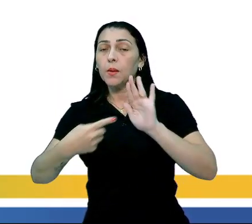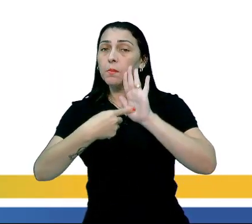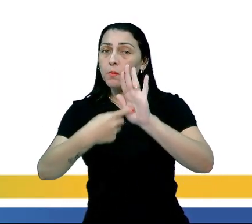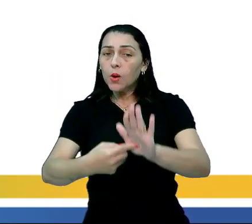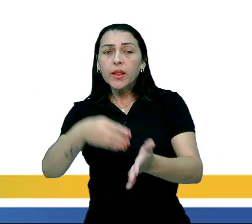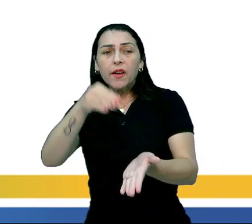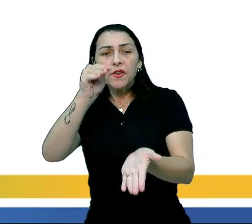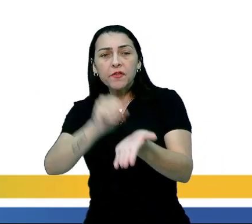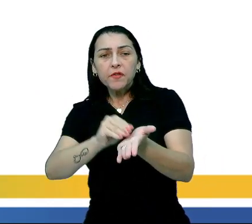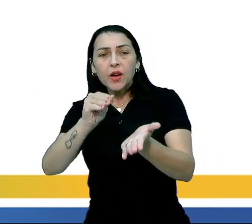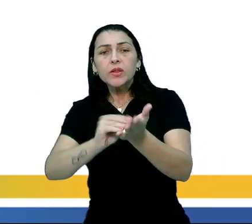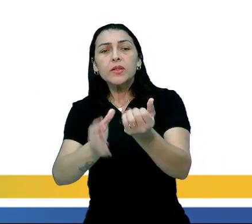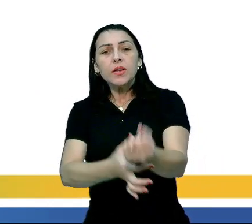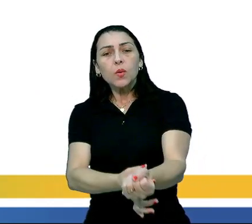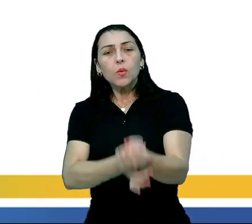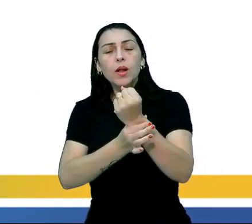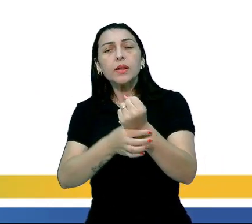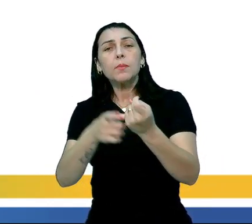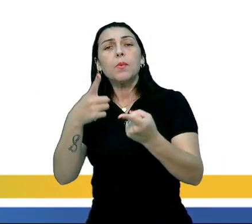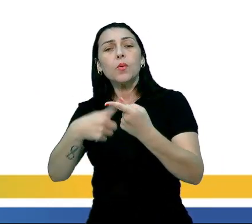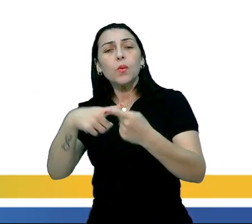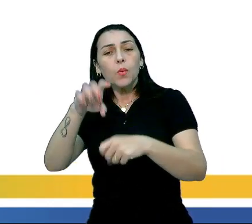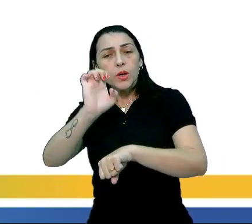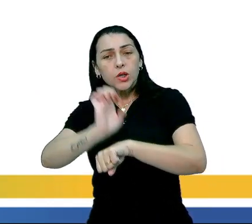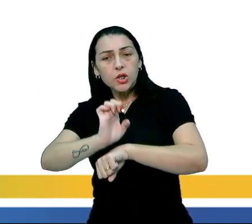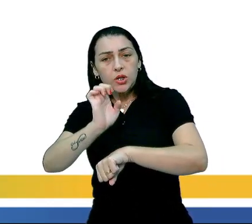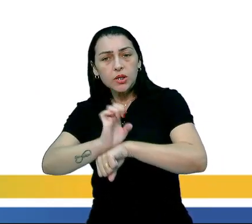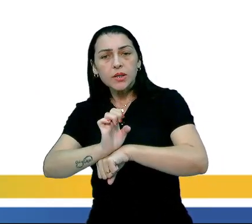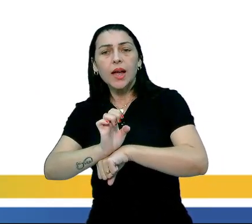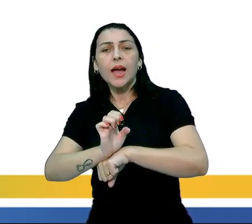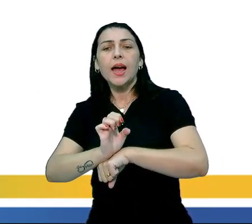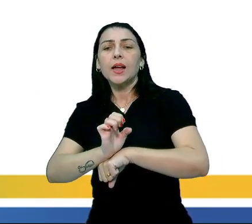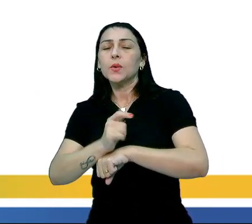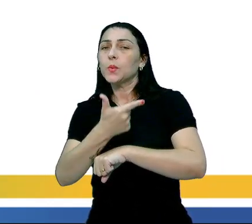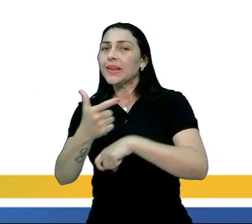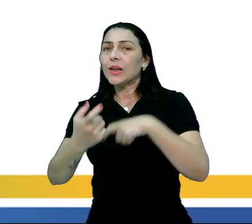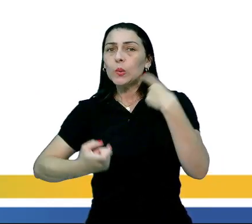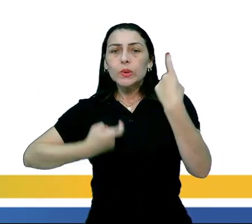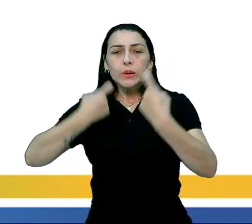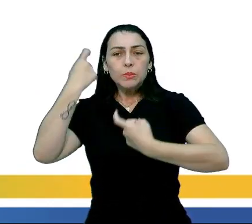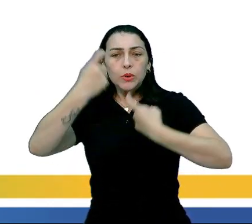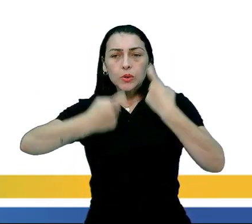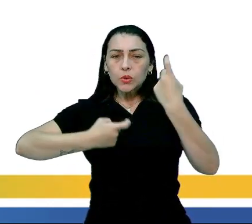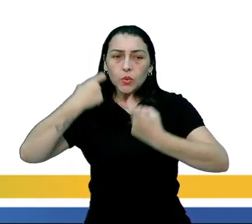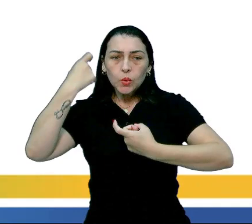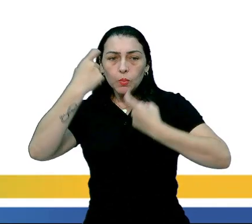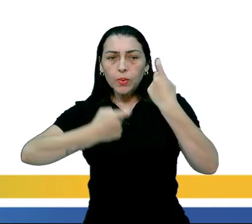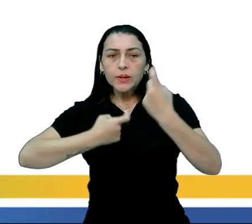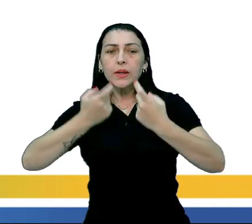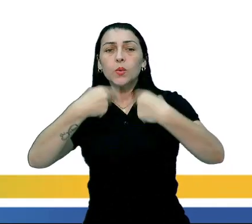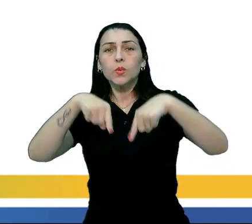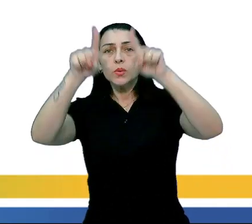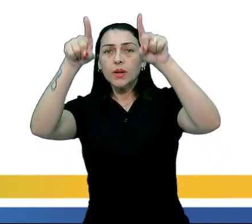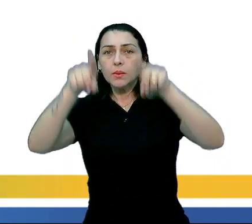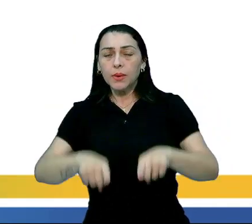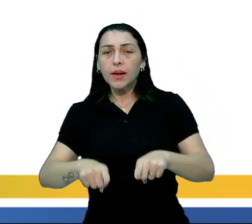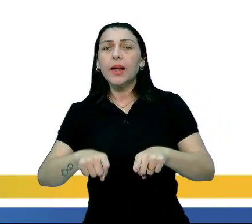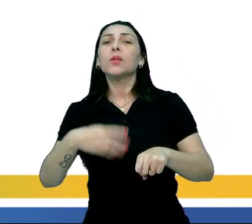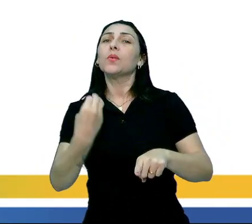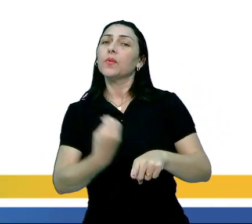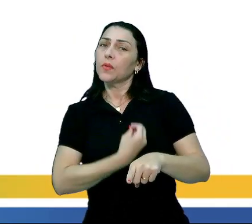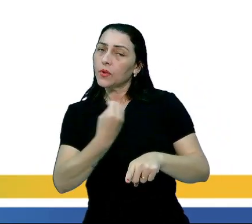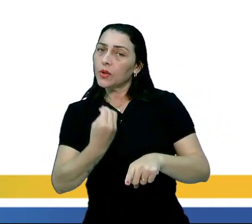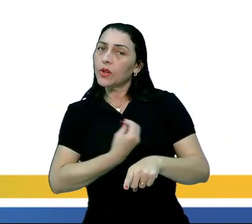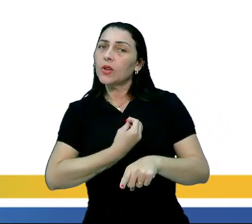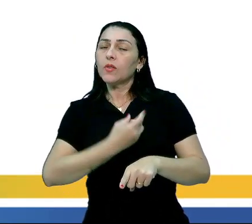quando se aponta a falta de segurança como razão do estado de intranquilidade em que